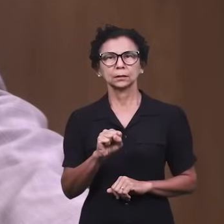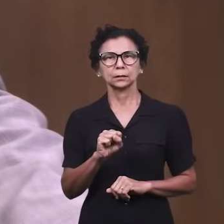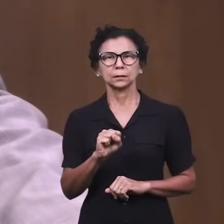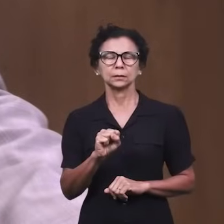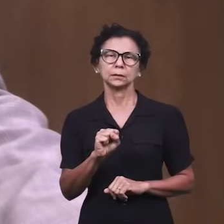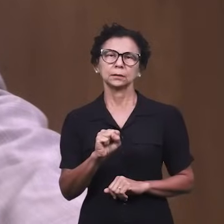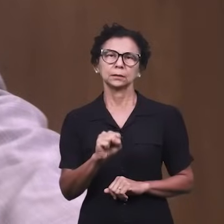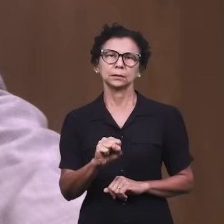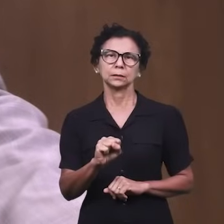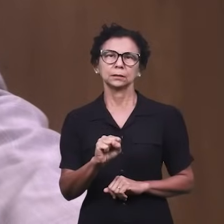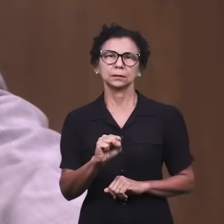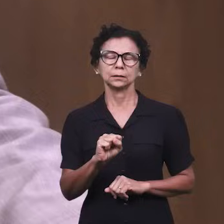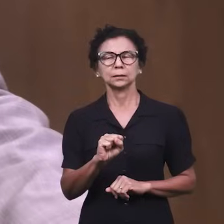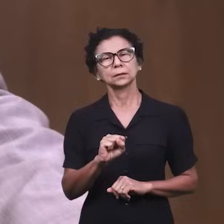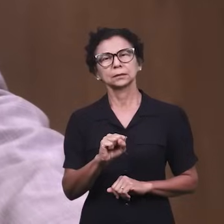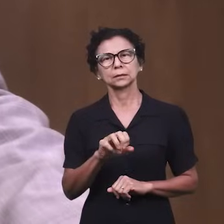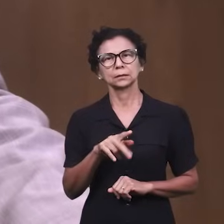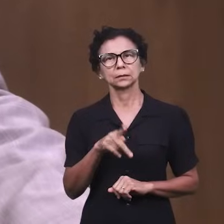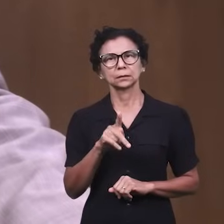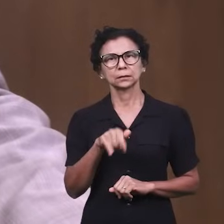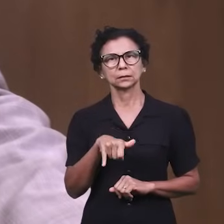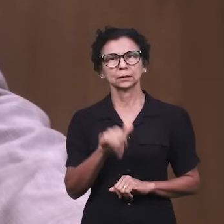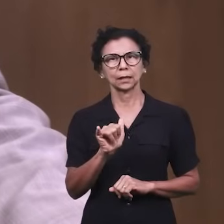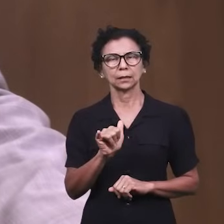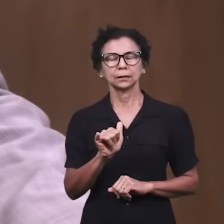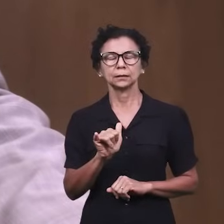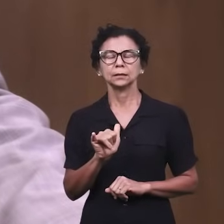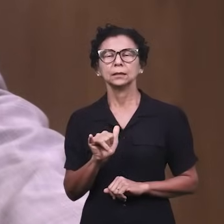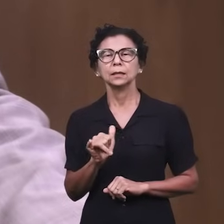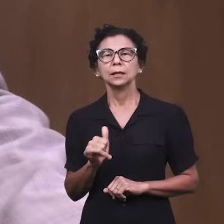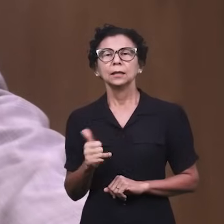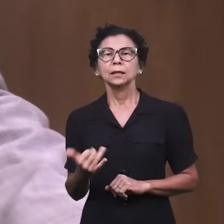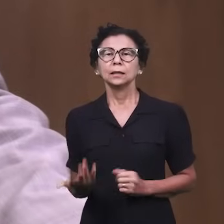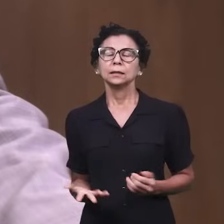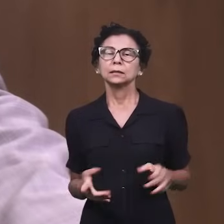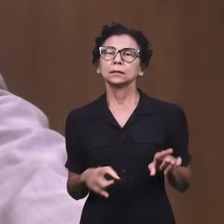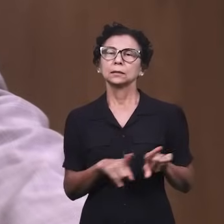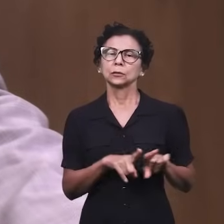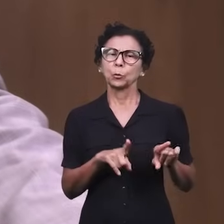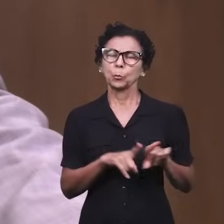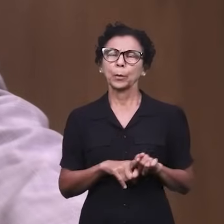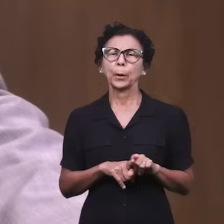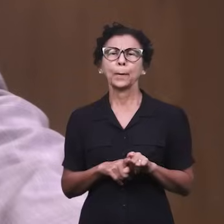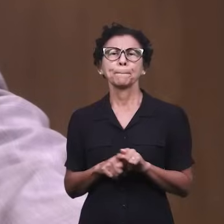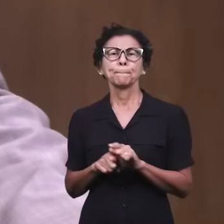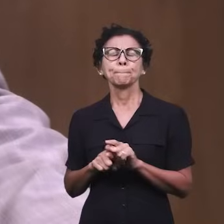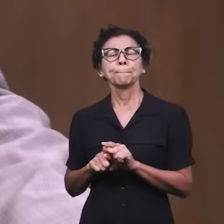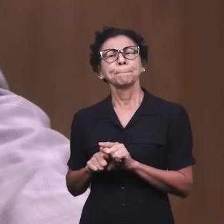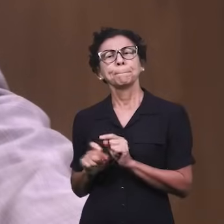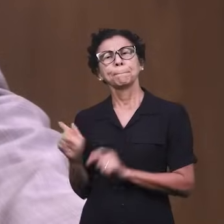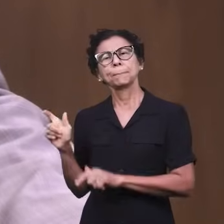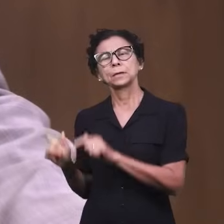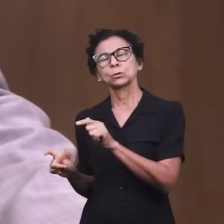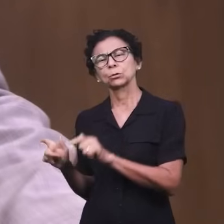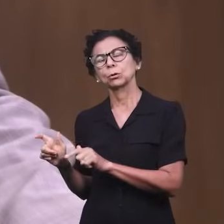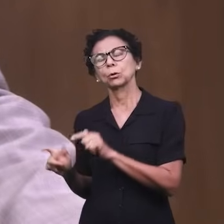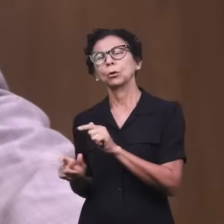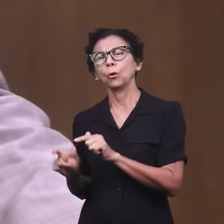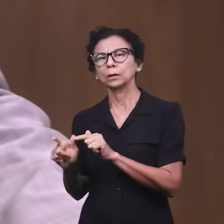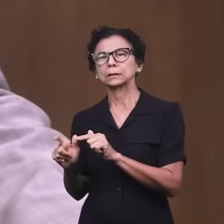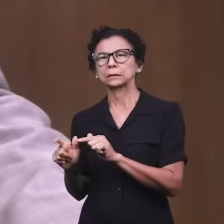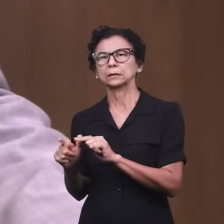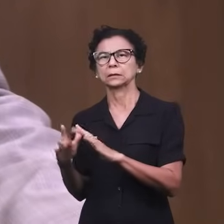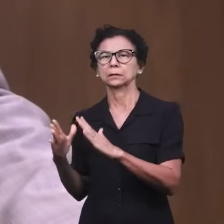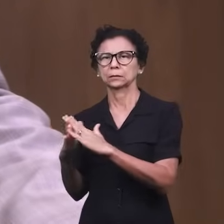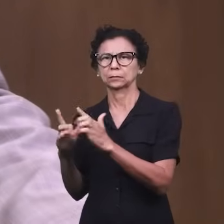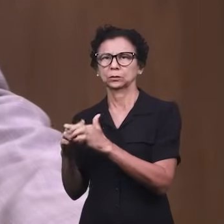YouTube, nossos irmãos da Igreja Cristã Maranata, e também nós sabemos que tem os irmãos, outros irmãos nossos de